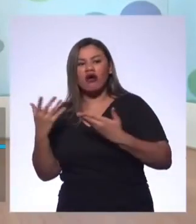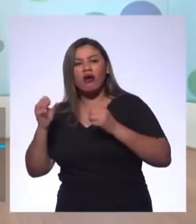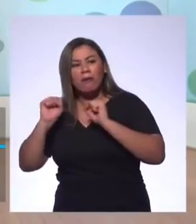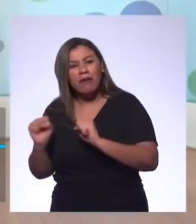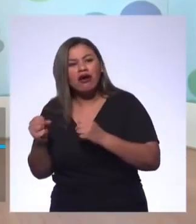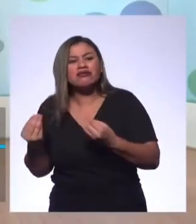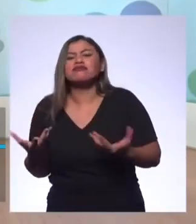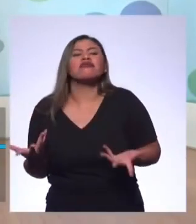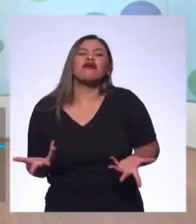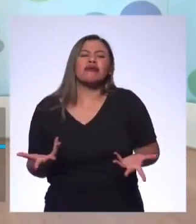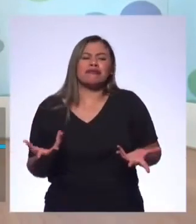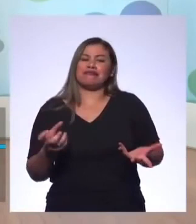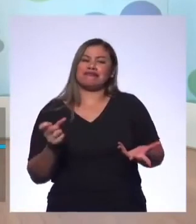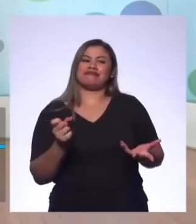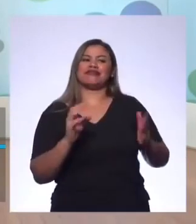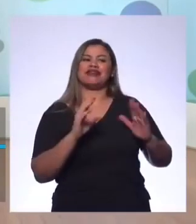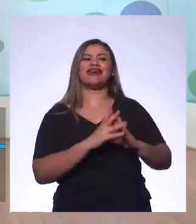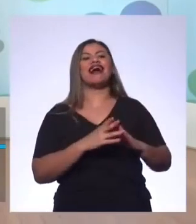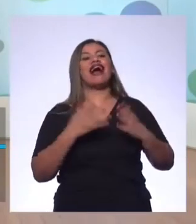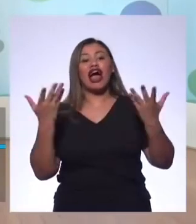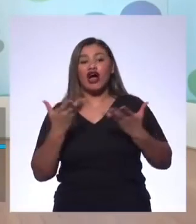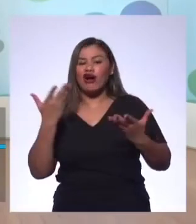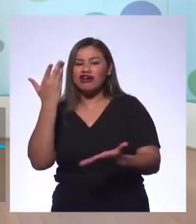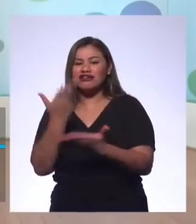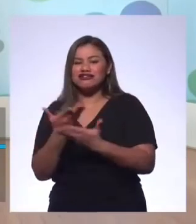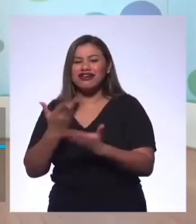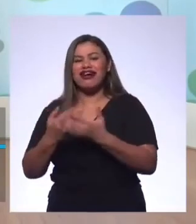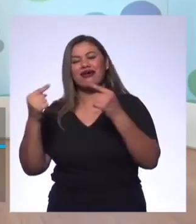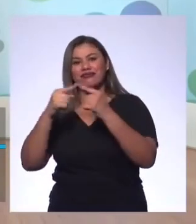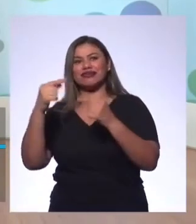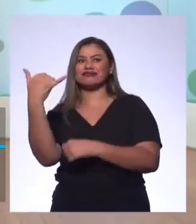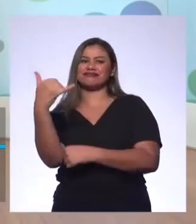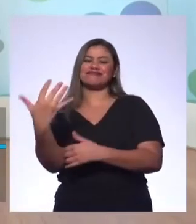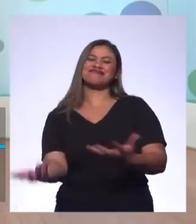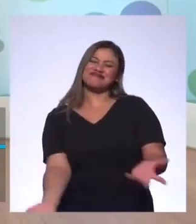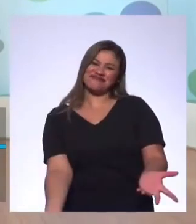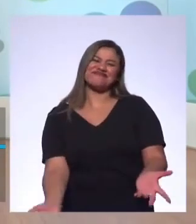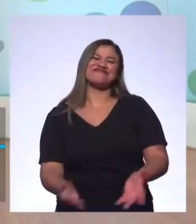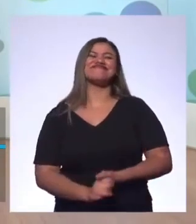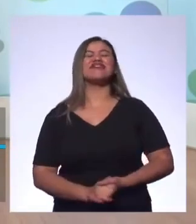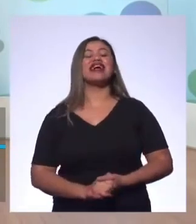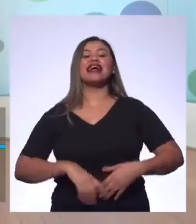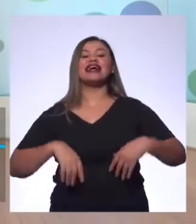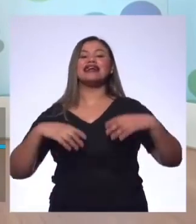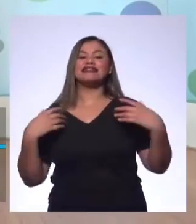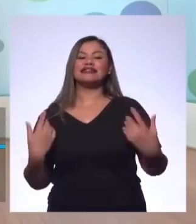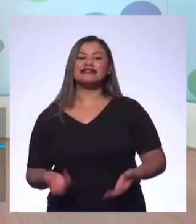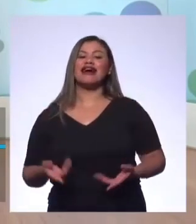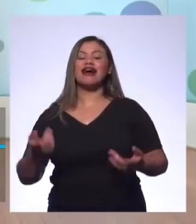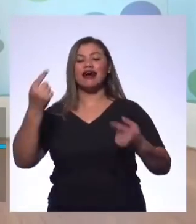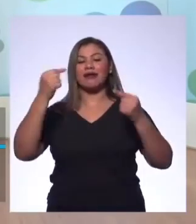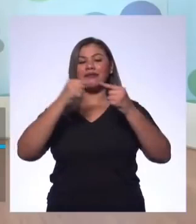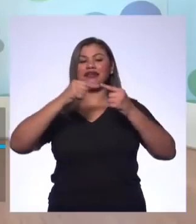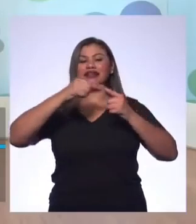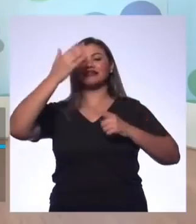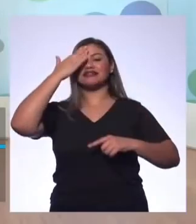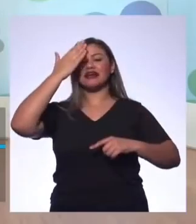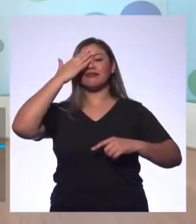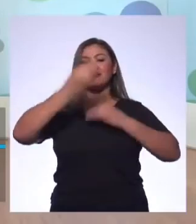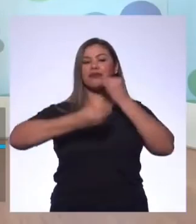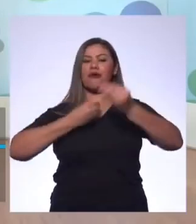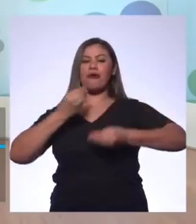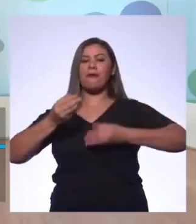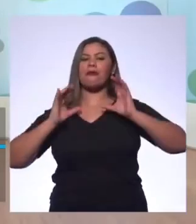diferentes. Celular na aula. E, agora a aula está no celular. Isso. Mas é saber se comportar agora,